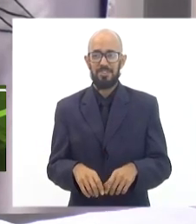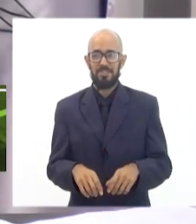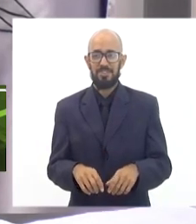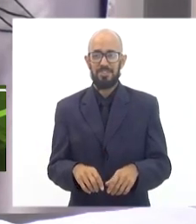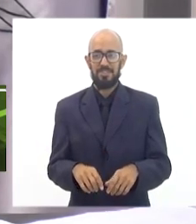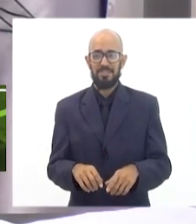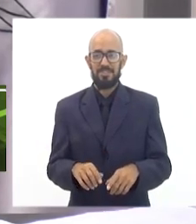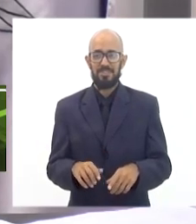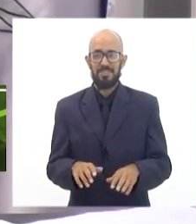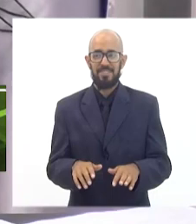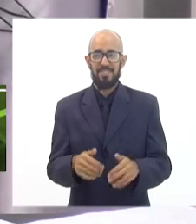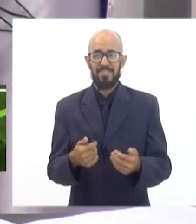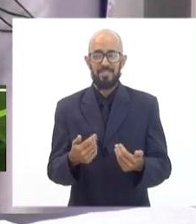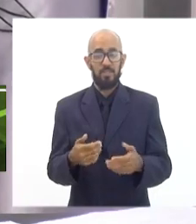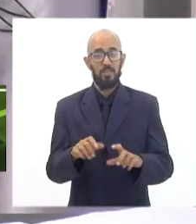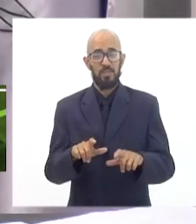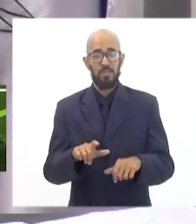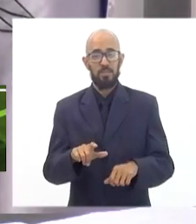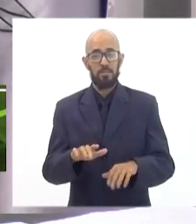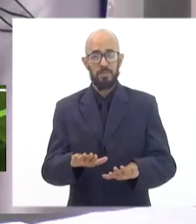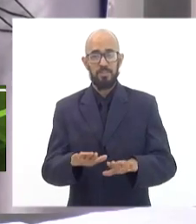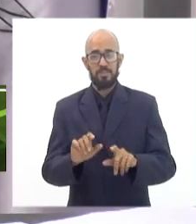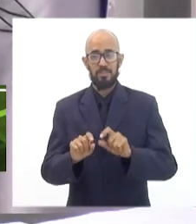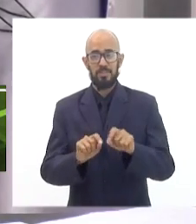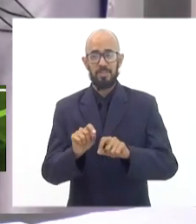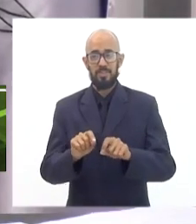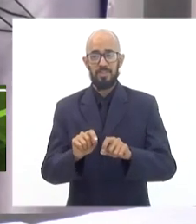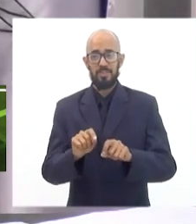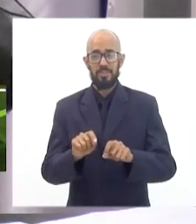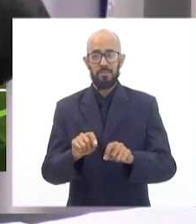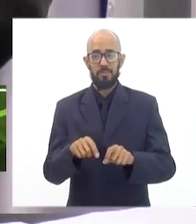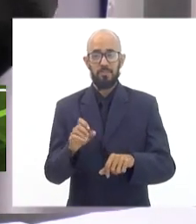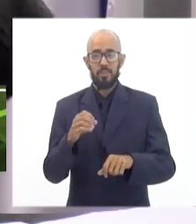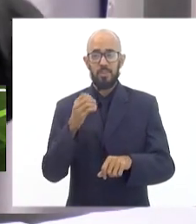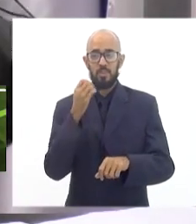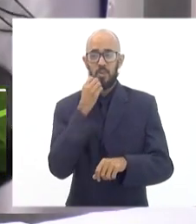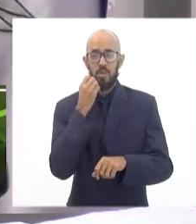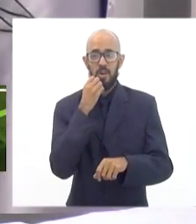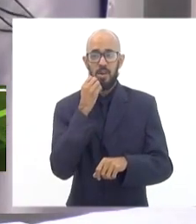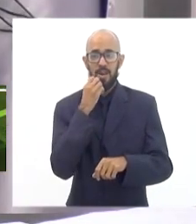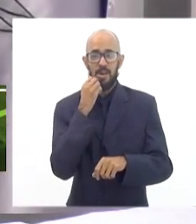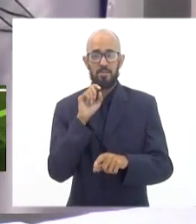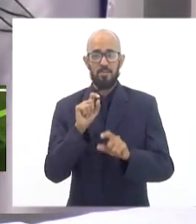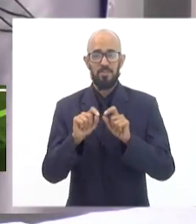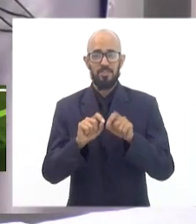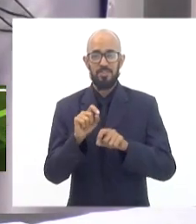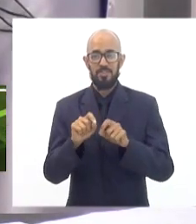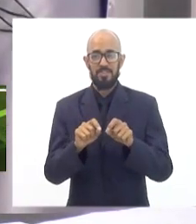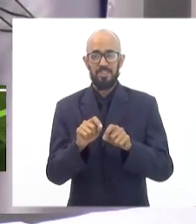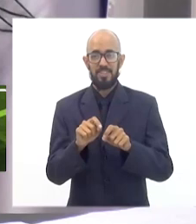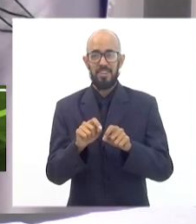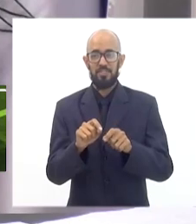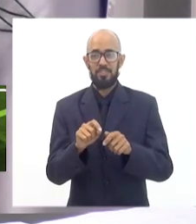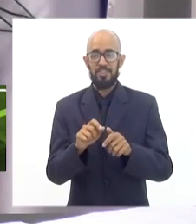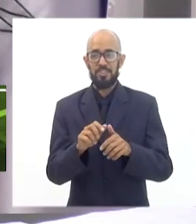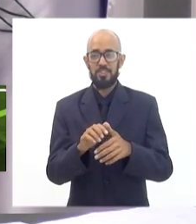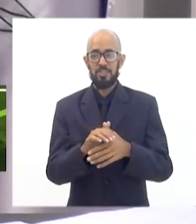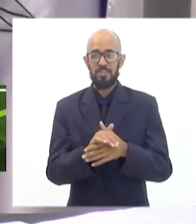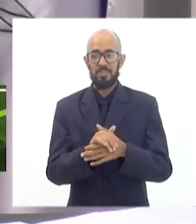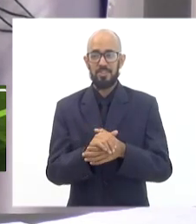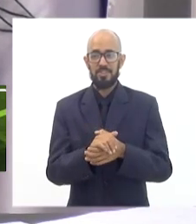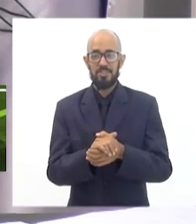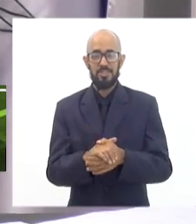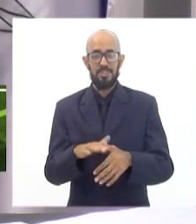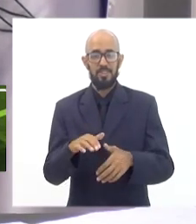é evidentemente eu faço aqui eu acho que essas obras não funciona a organização que a